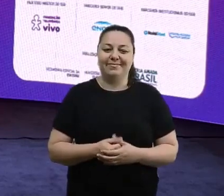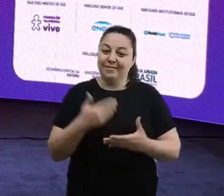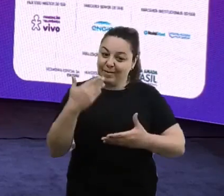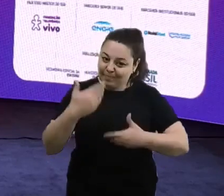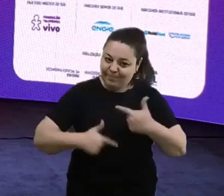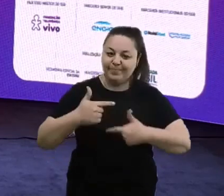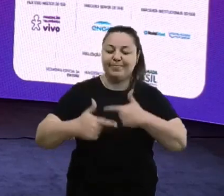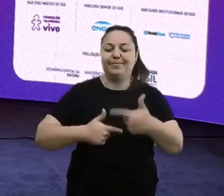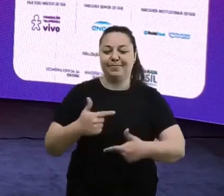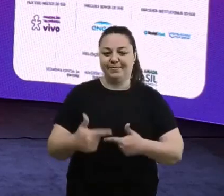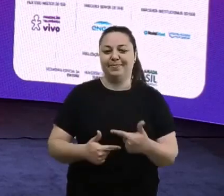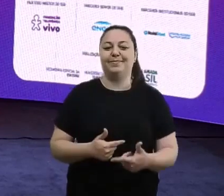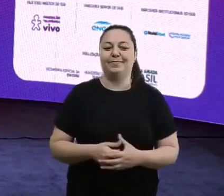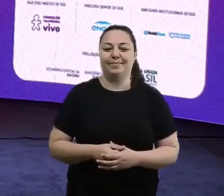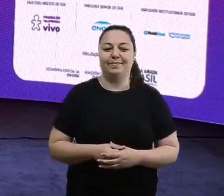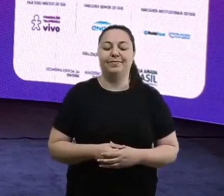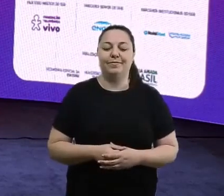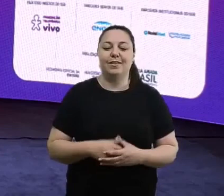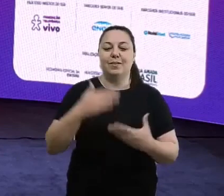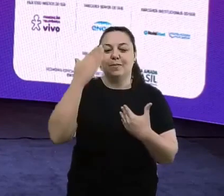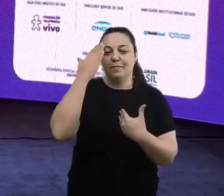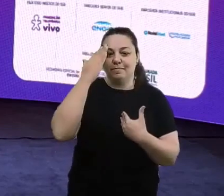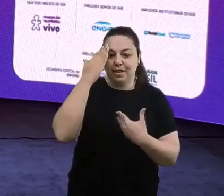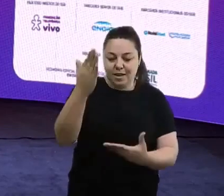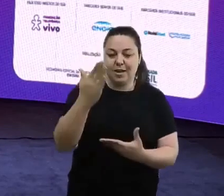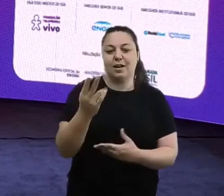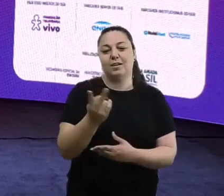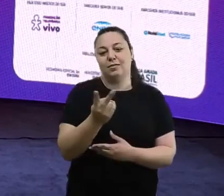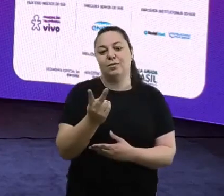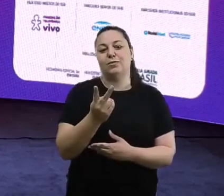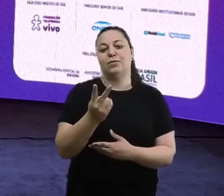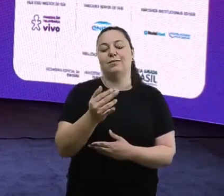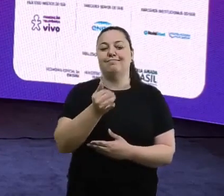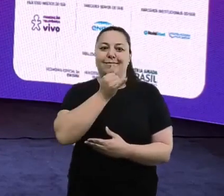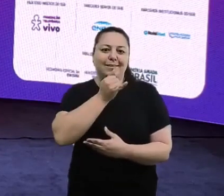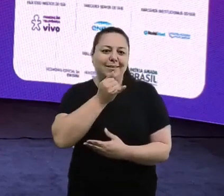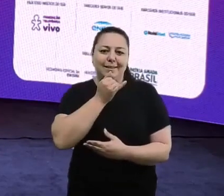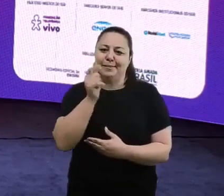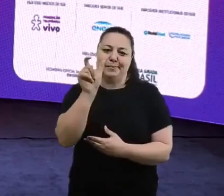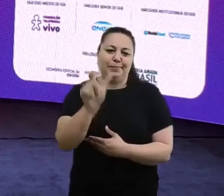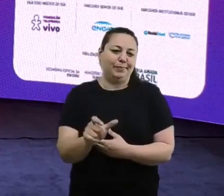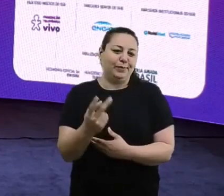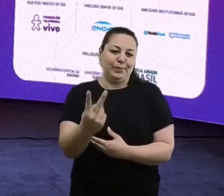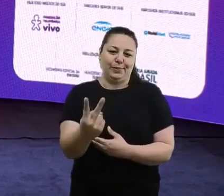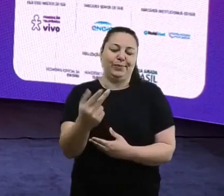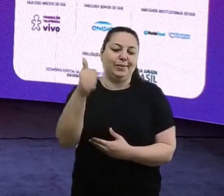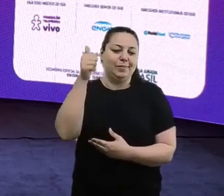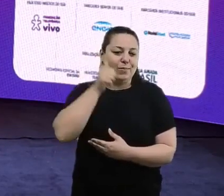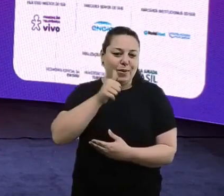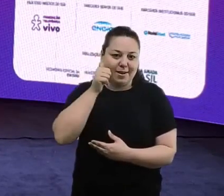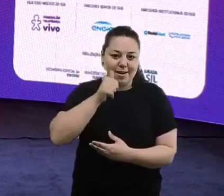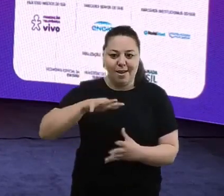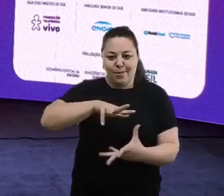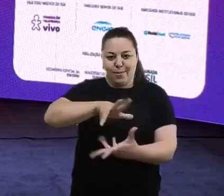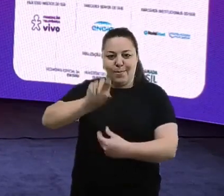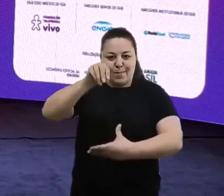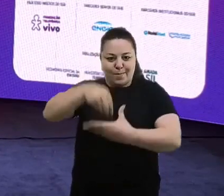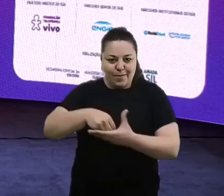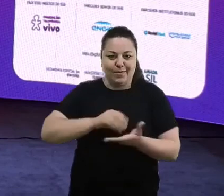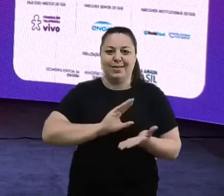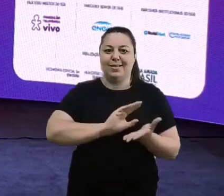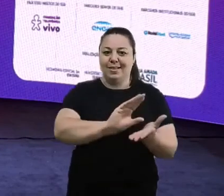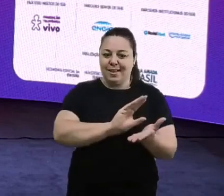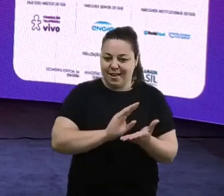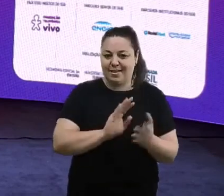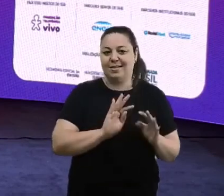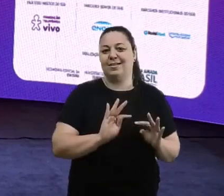na massa. Obrigada pelo exemplo de vocês também, né? 2 mulheres no mundo de dados e tecnologias. A Dierê foi